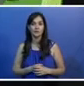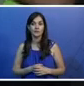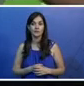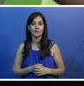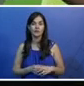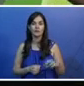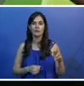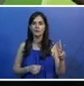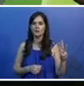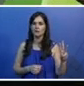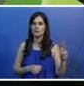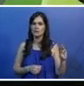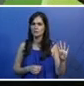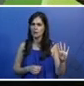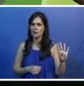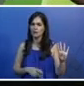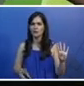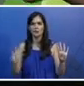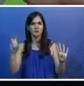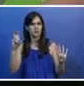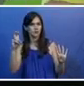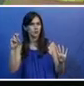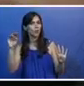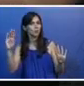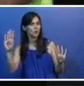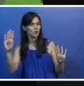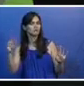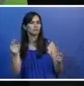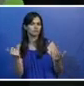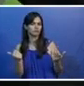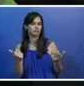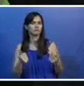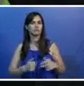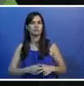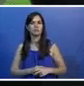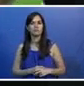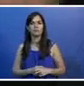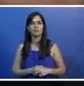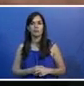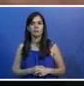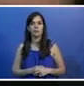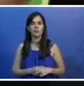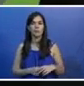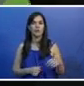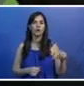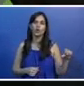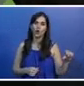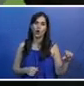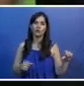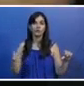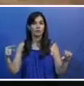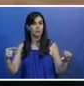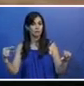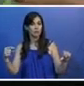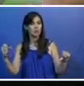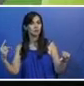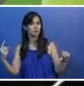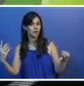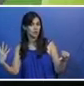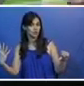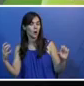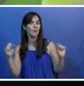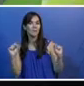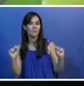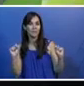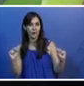3b e 5b, ok? E os termos independentes, 9